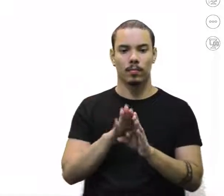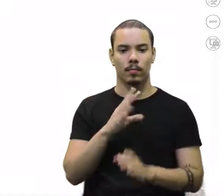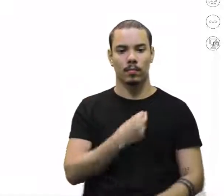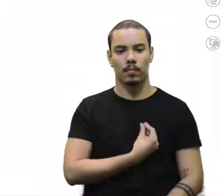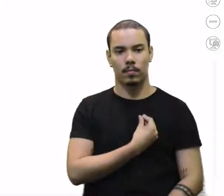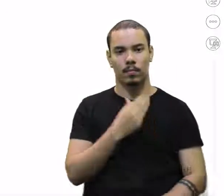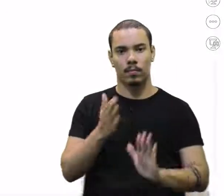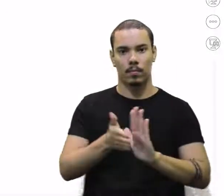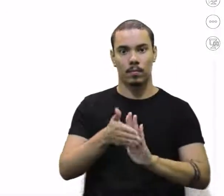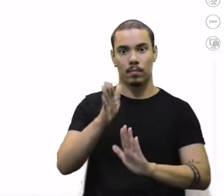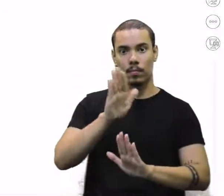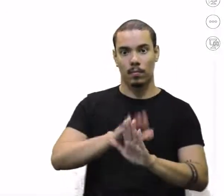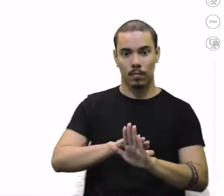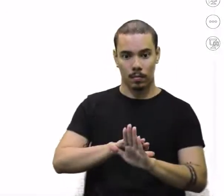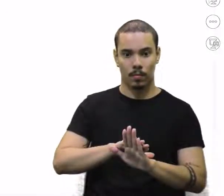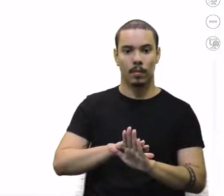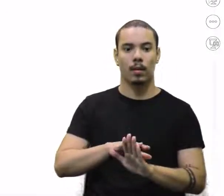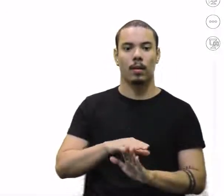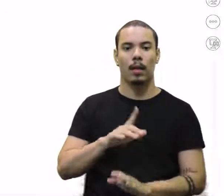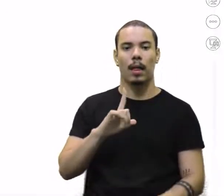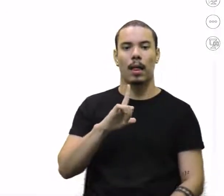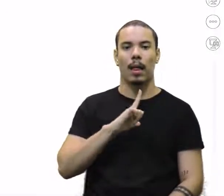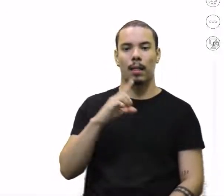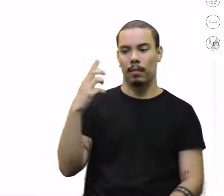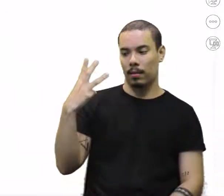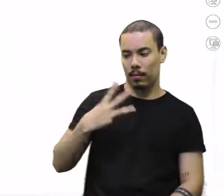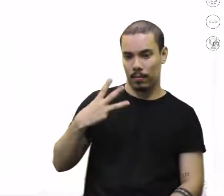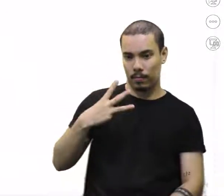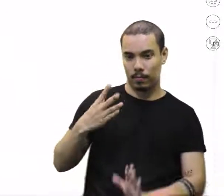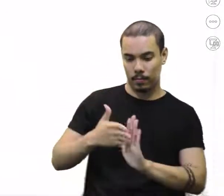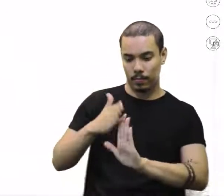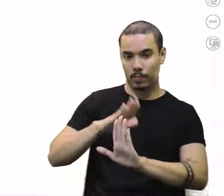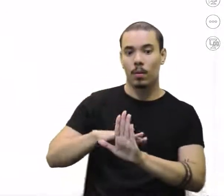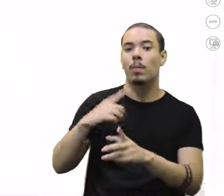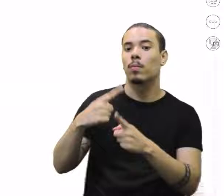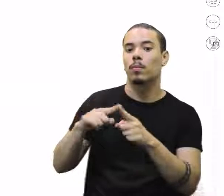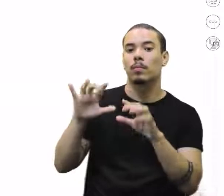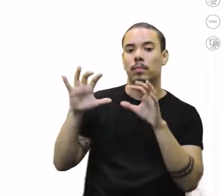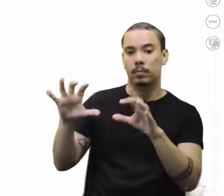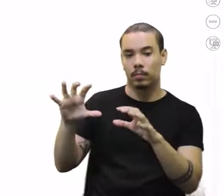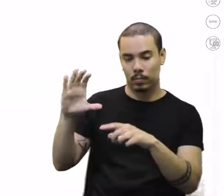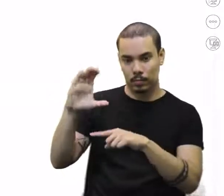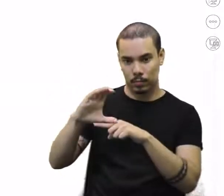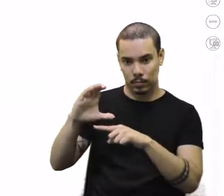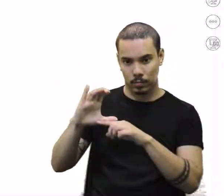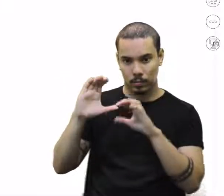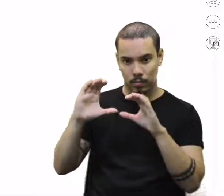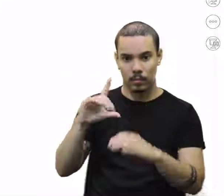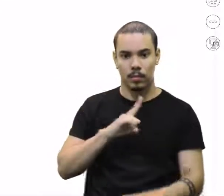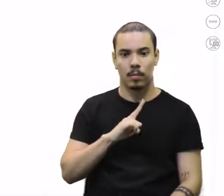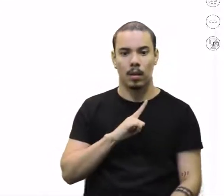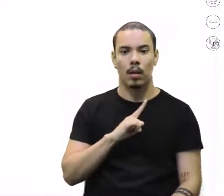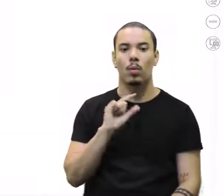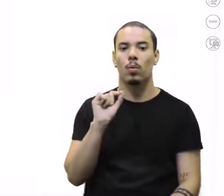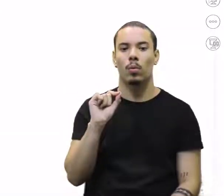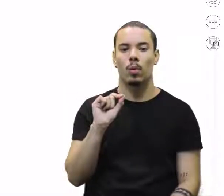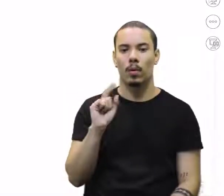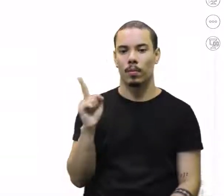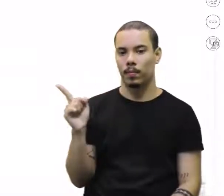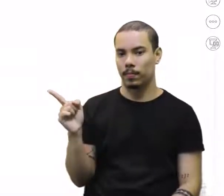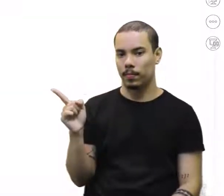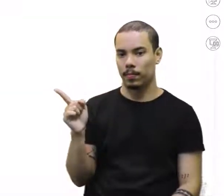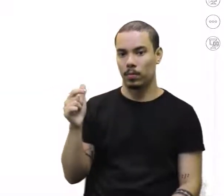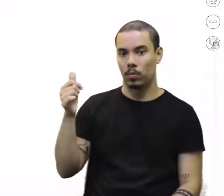carbono terciário, que nesse caso, esse carbono vai estar fazendo ligação com 1,